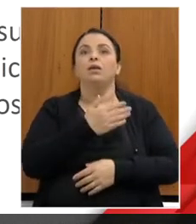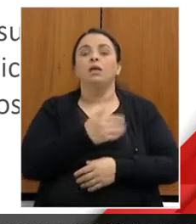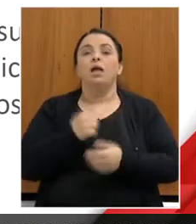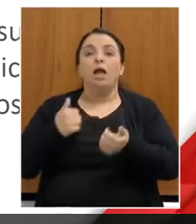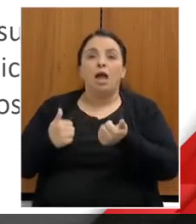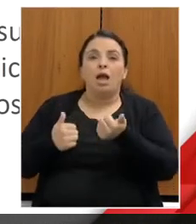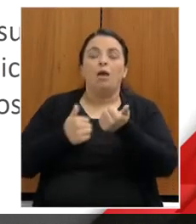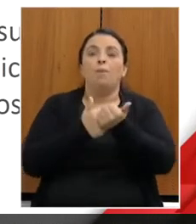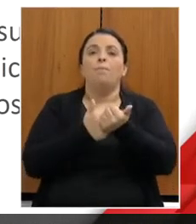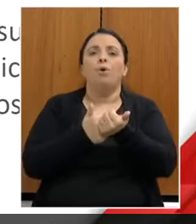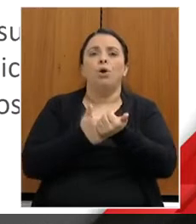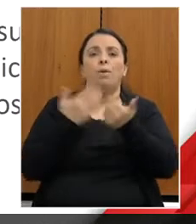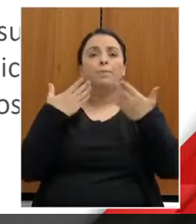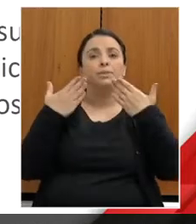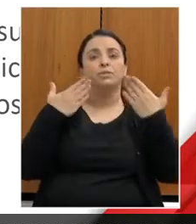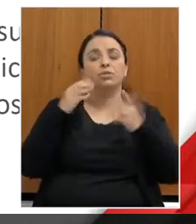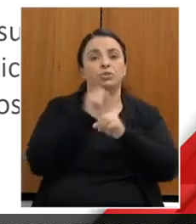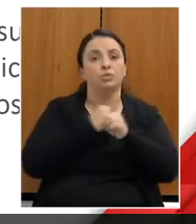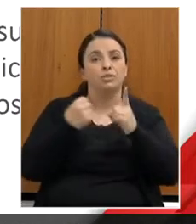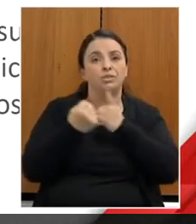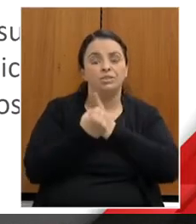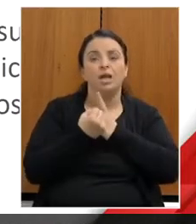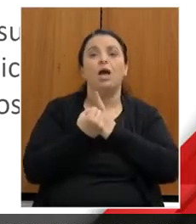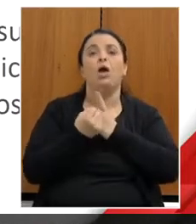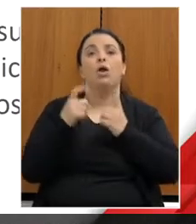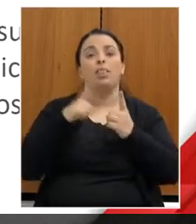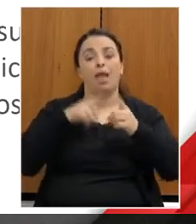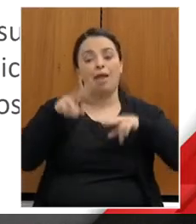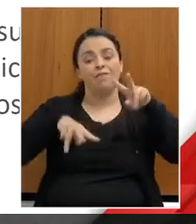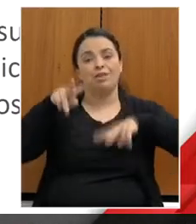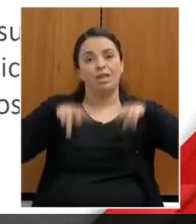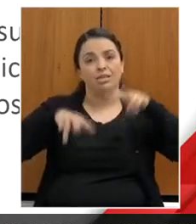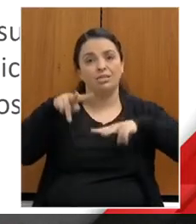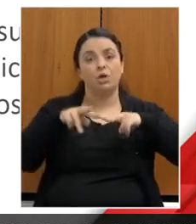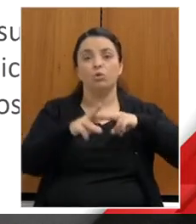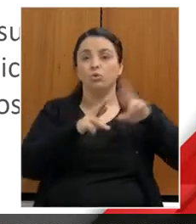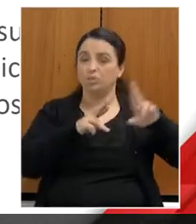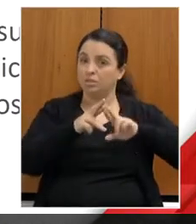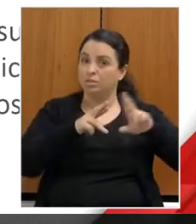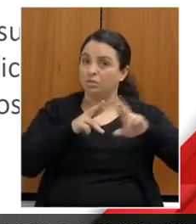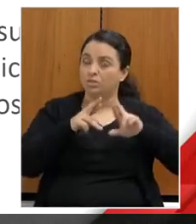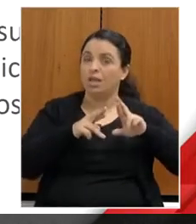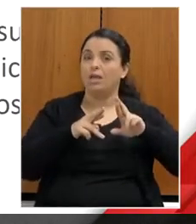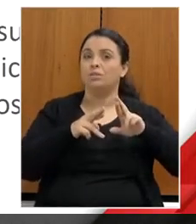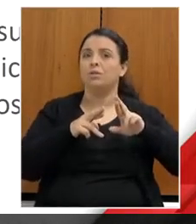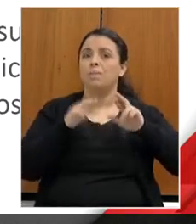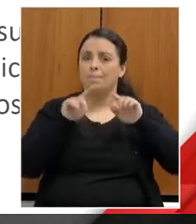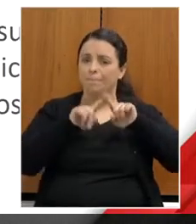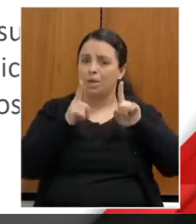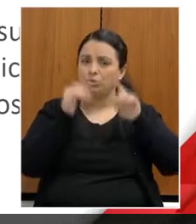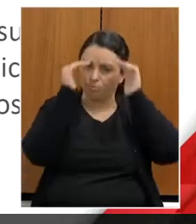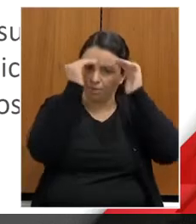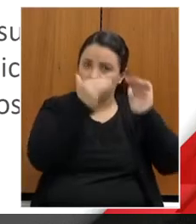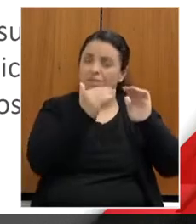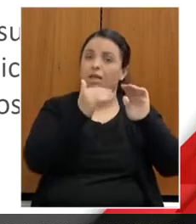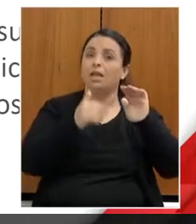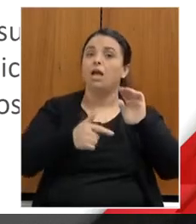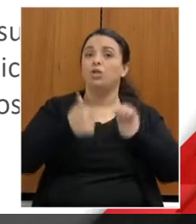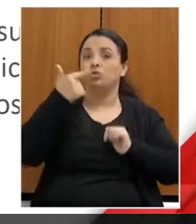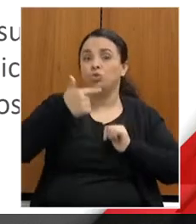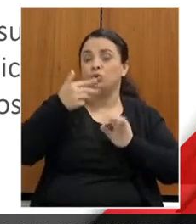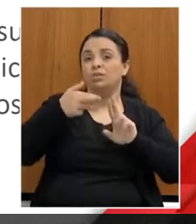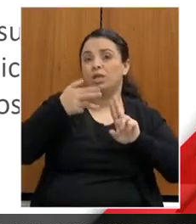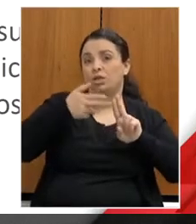A área técnica está em fase de validação de resultados dos indicadores das duas resoluções, que foram planejadas e publicadas até o presente